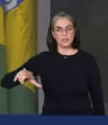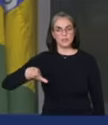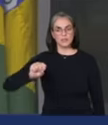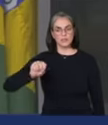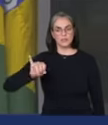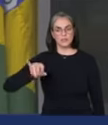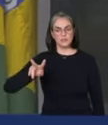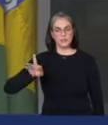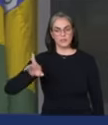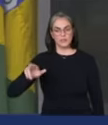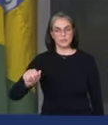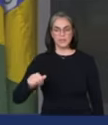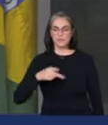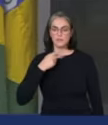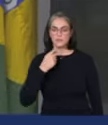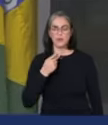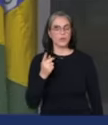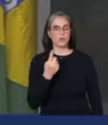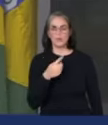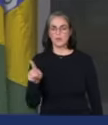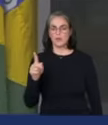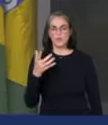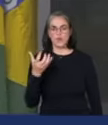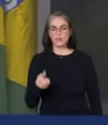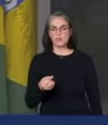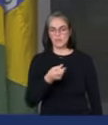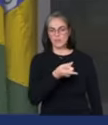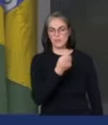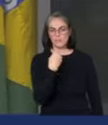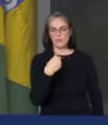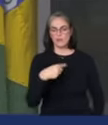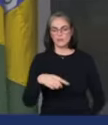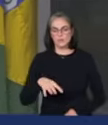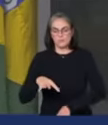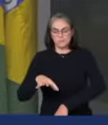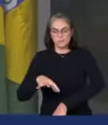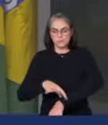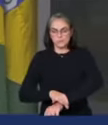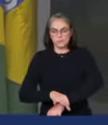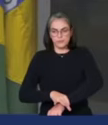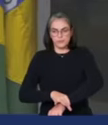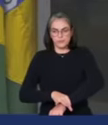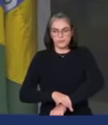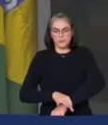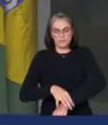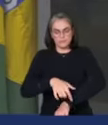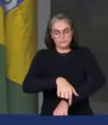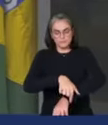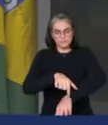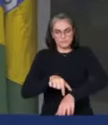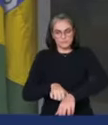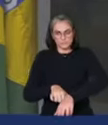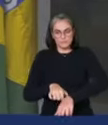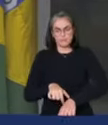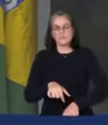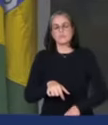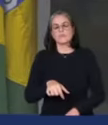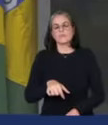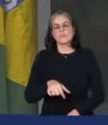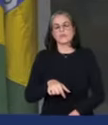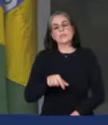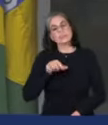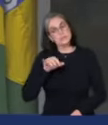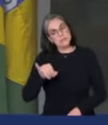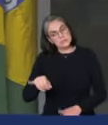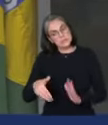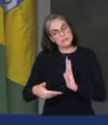imposição de uma tornozeleira eletrônica somente após o crivo do plenário da Câmara dos Deputados,